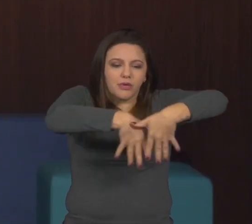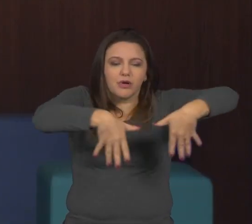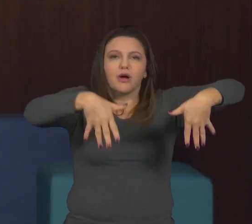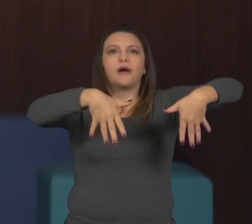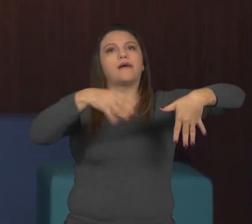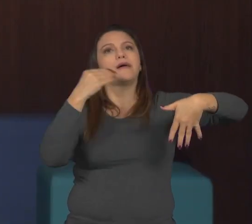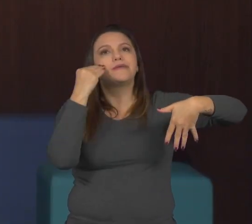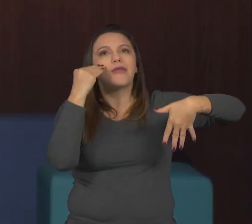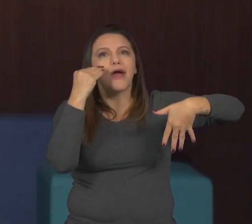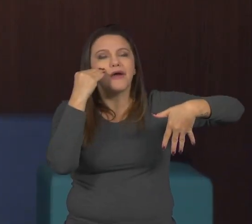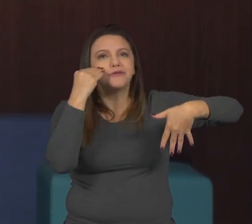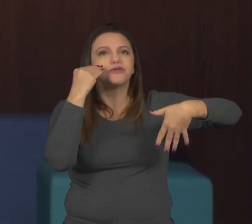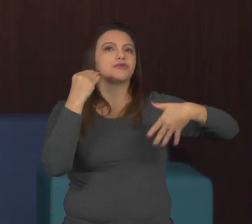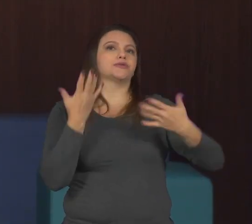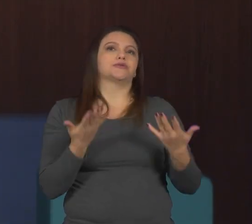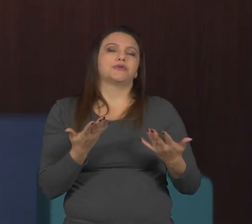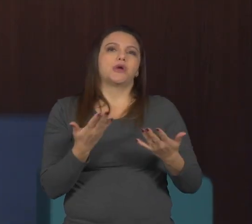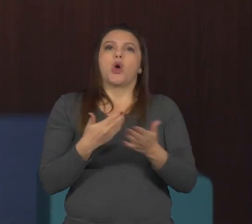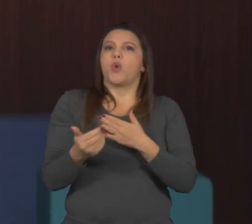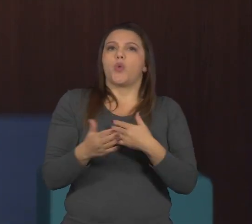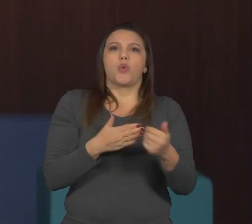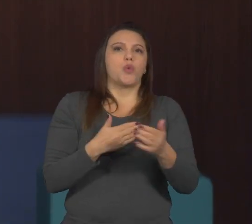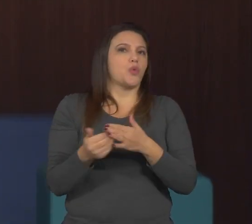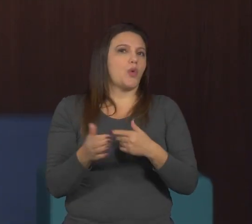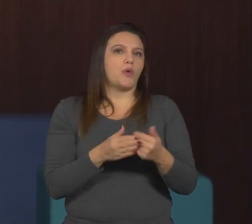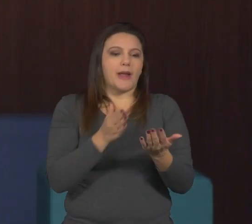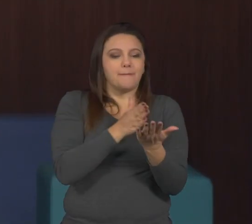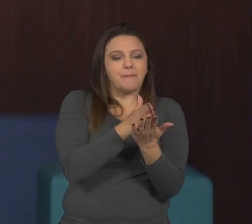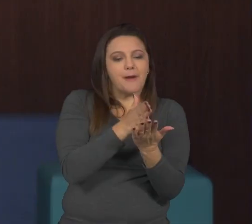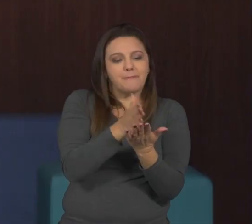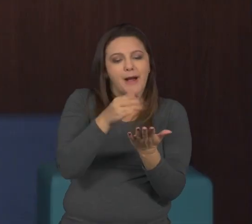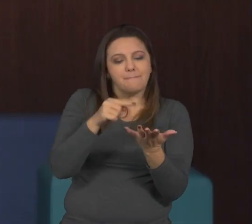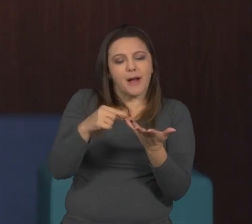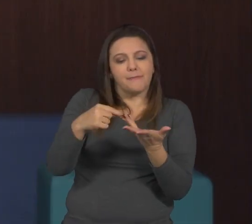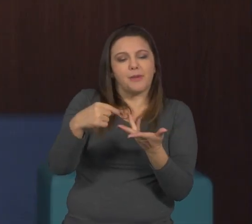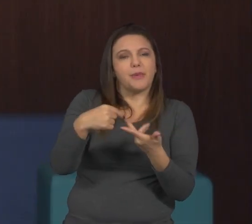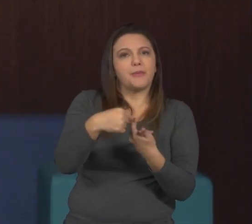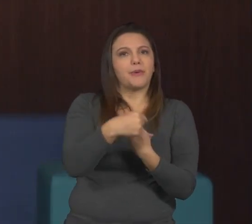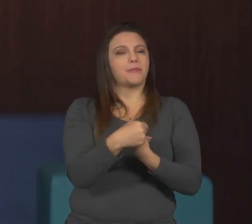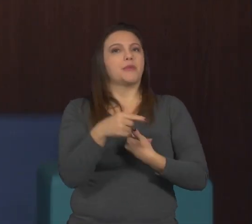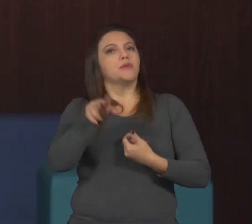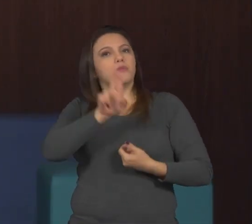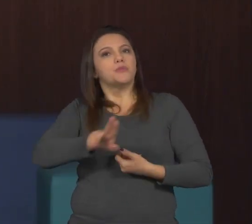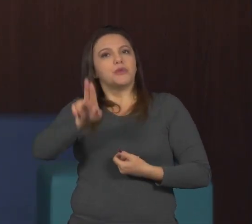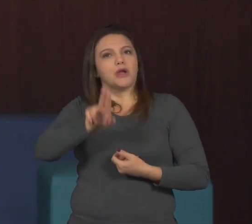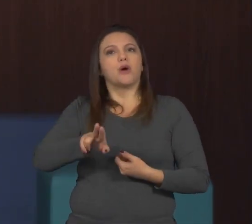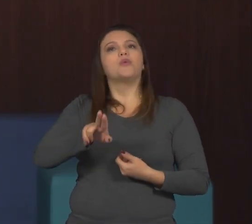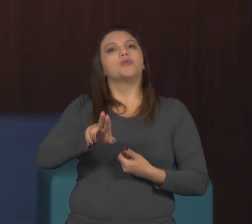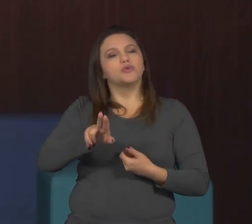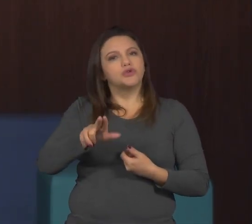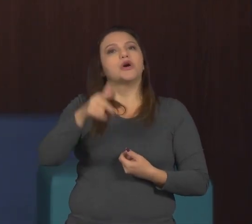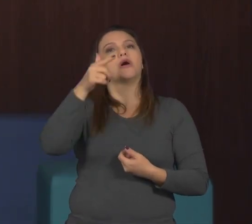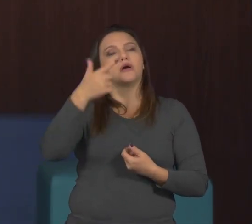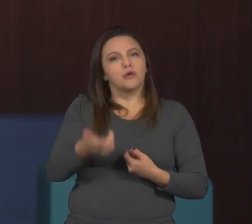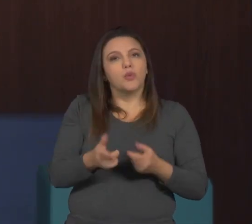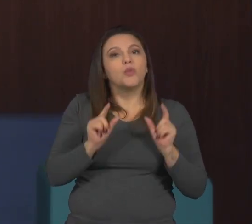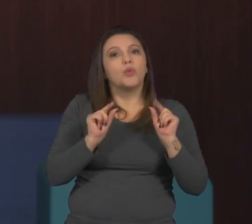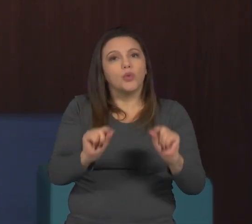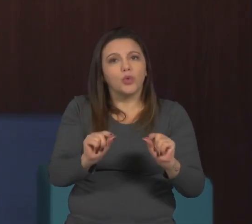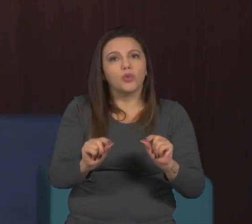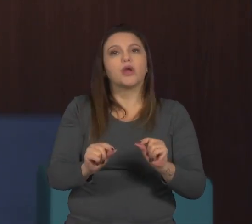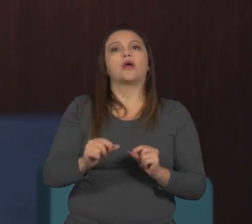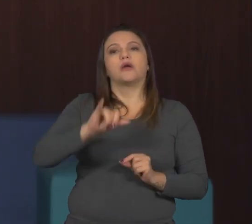seja desenvolvido para propiciar a entrega final do programa, do software rodando,